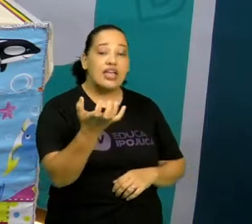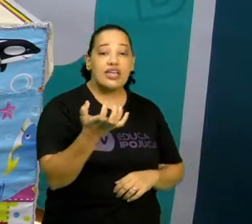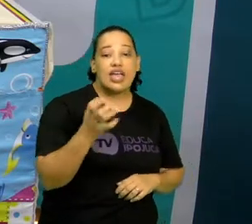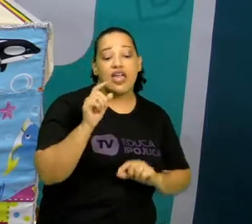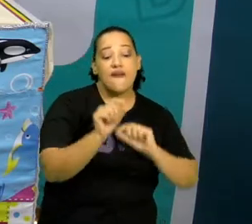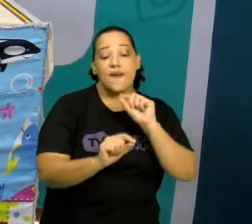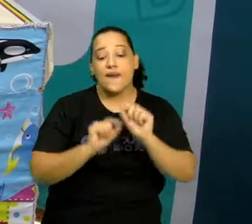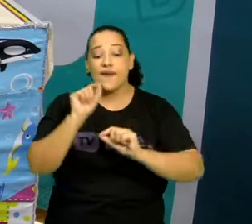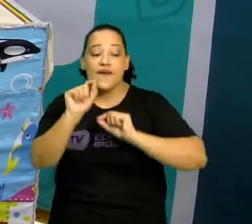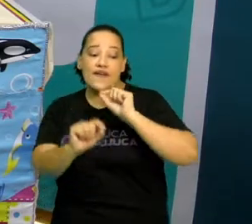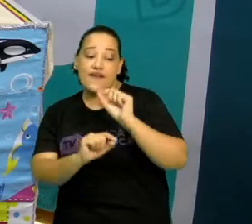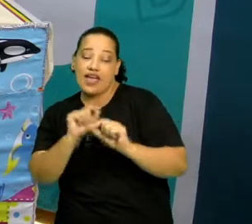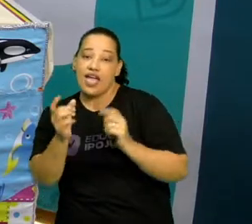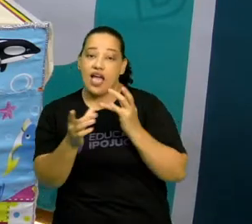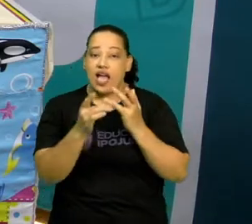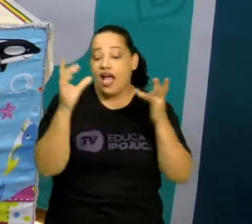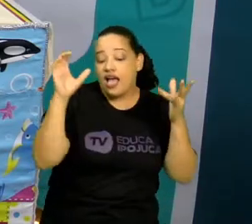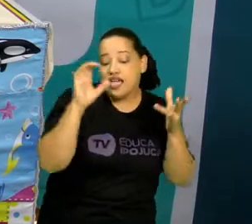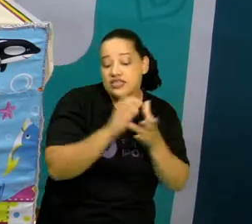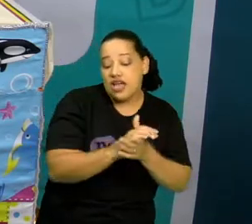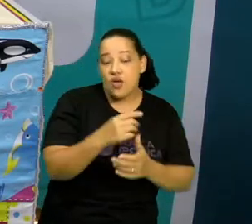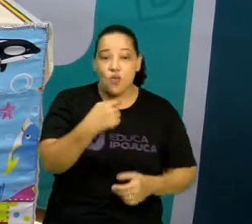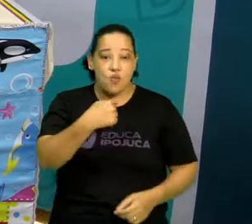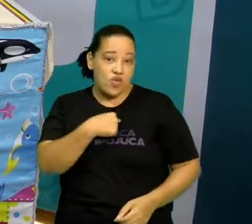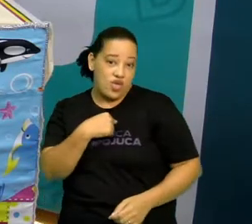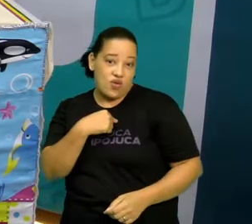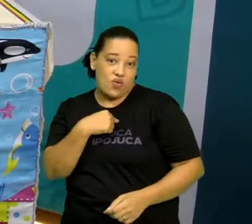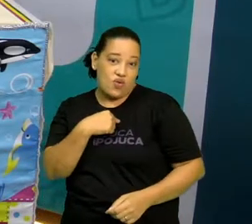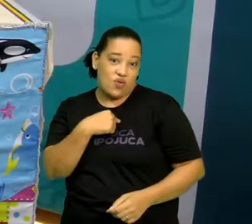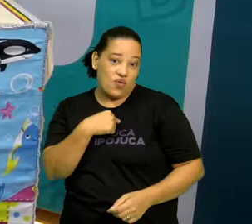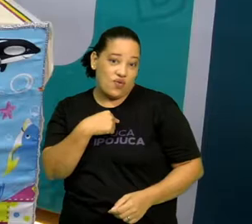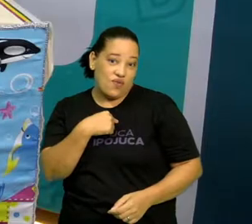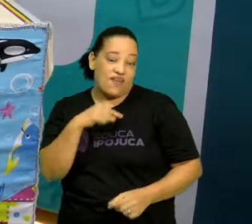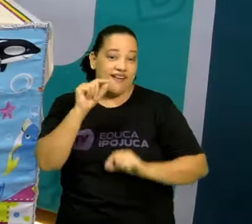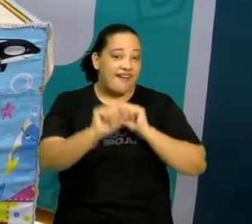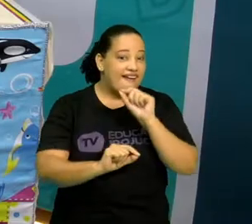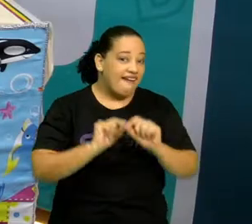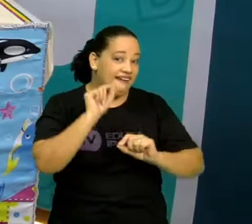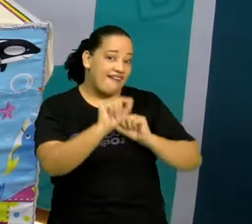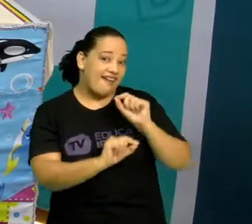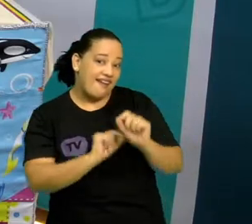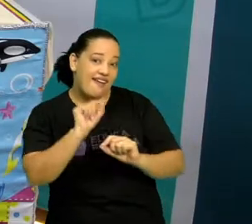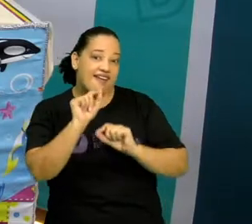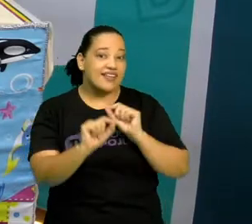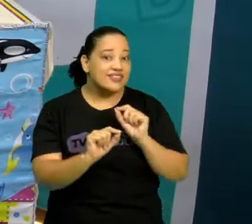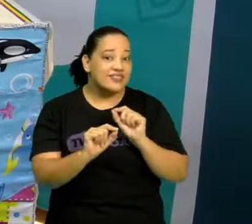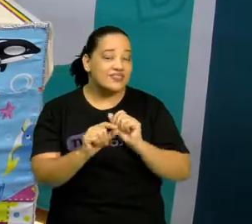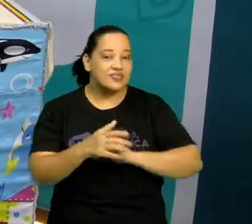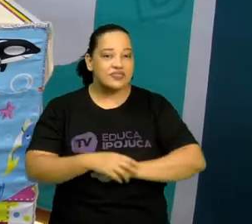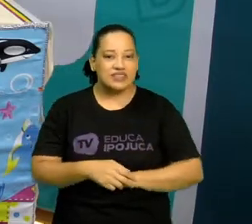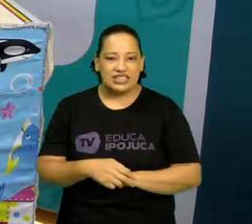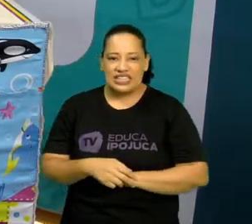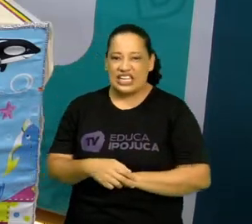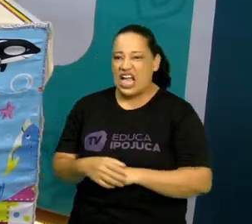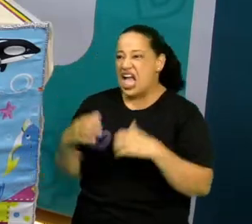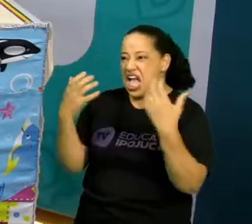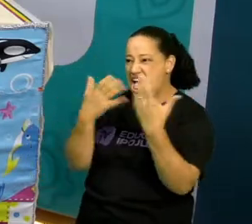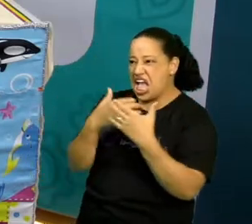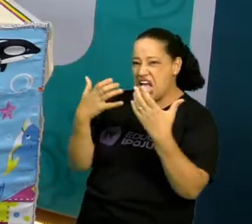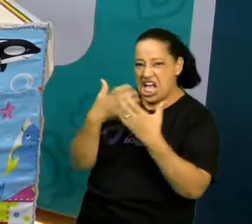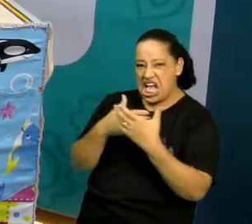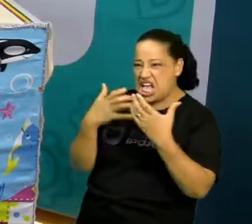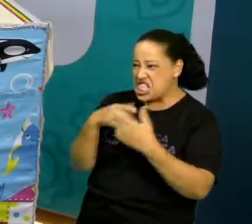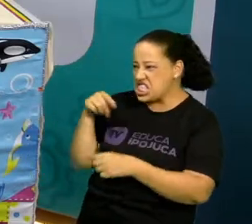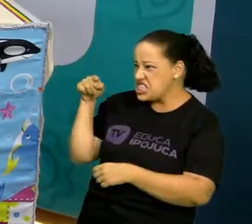Quem quer casar comigo? Será que vai aparecer alguém? Cantando desse jeito, vai não. Vai não? Vai nada.